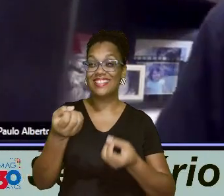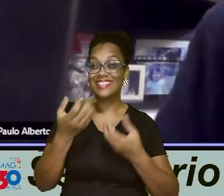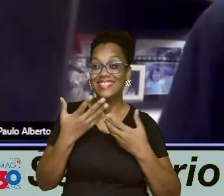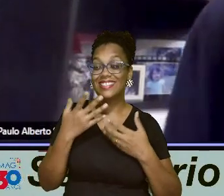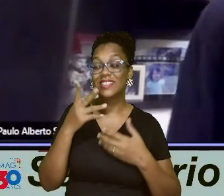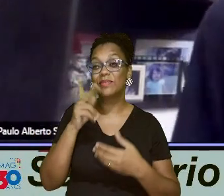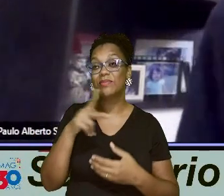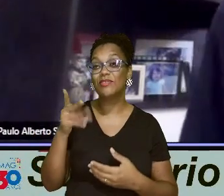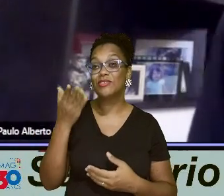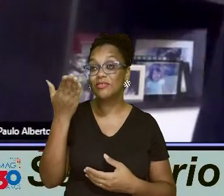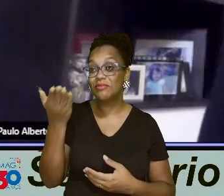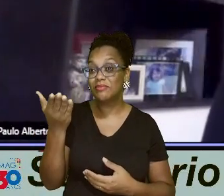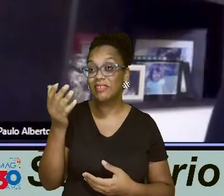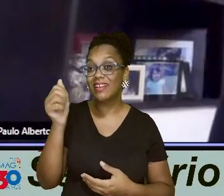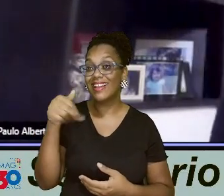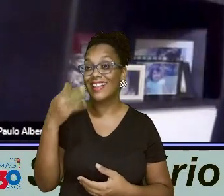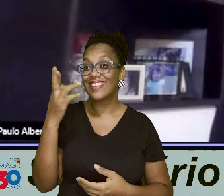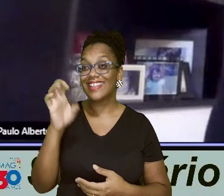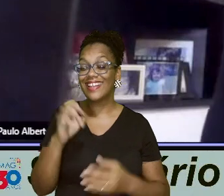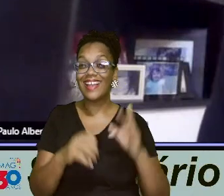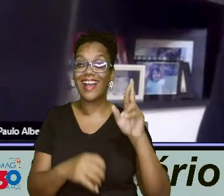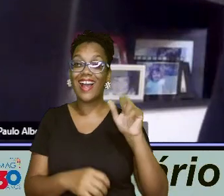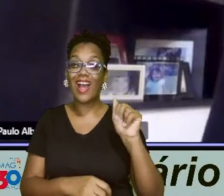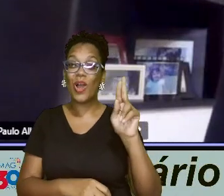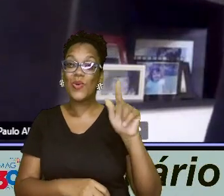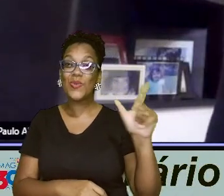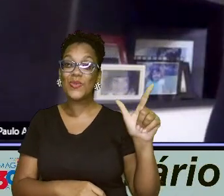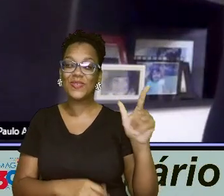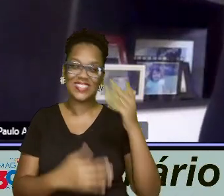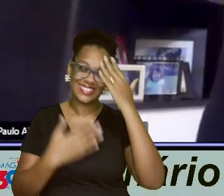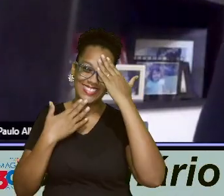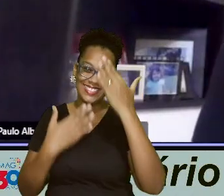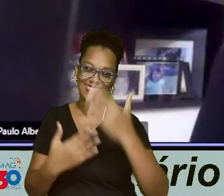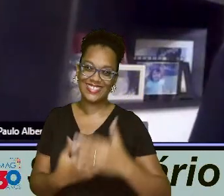Nadelli ou doutor Raul Mariano. Obrigado.